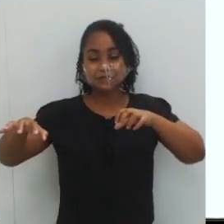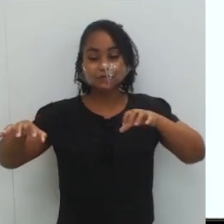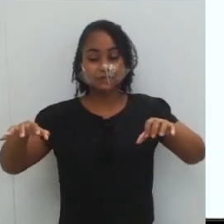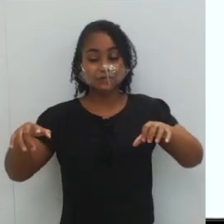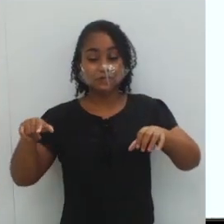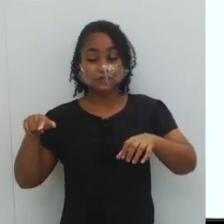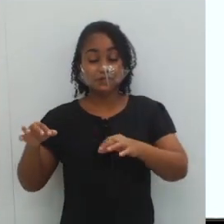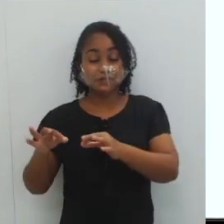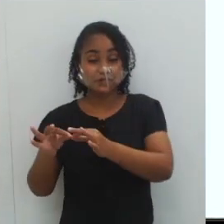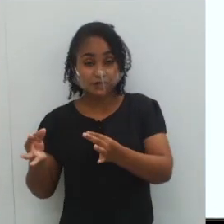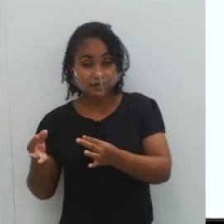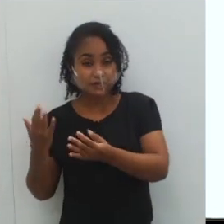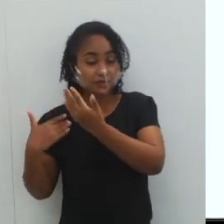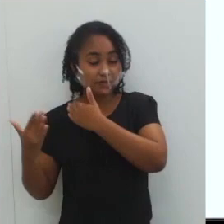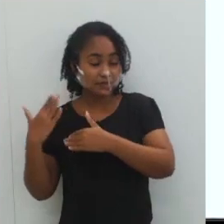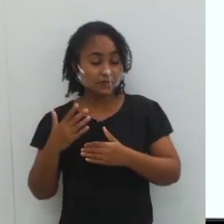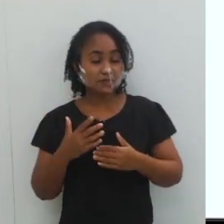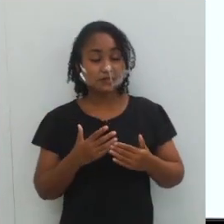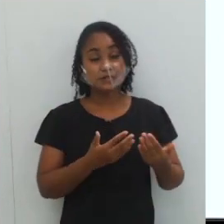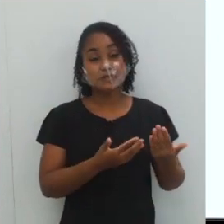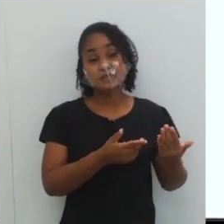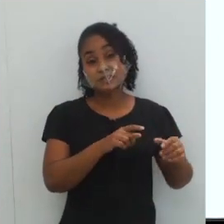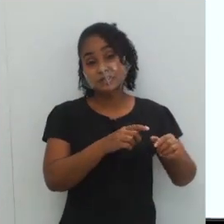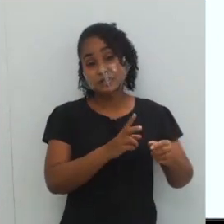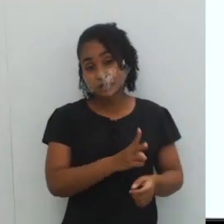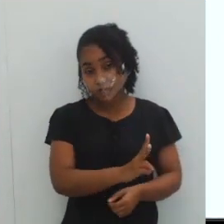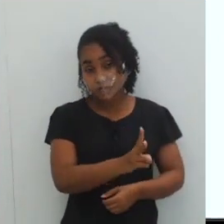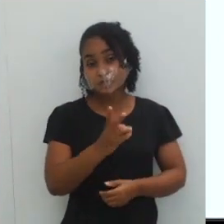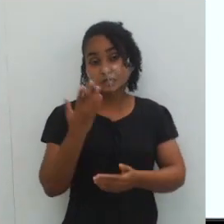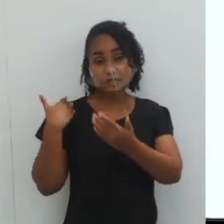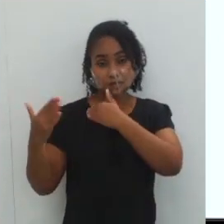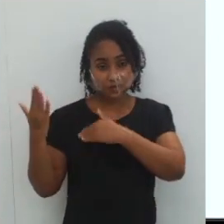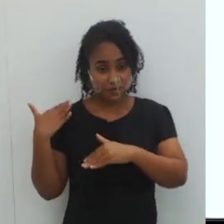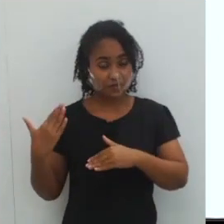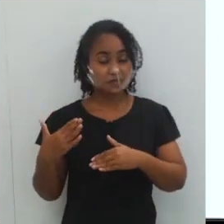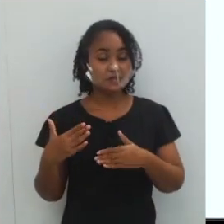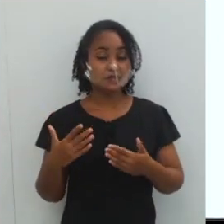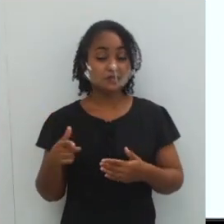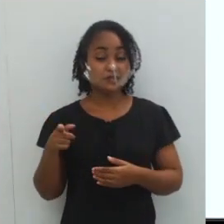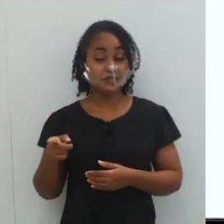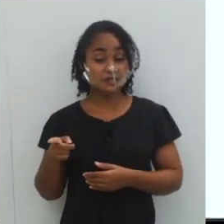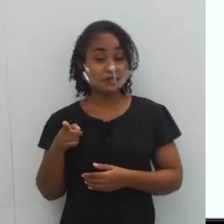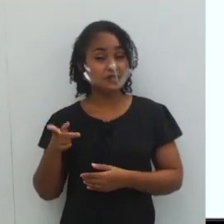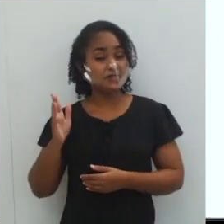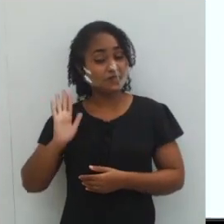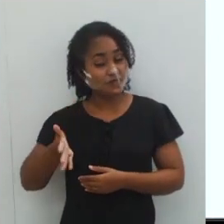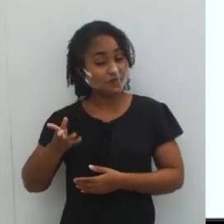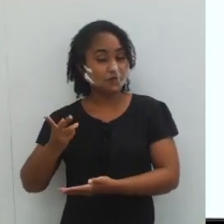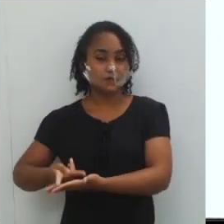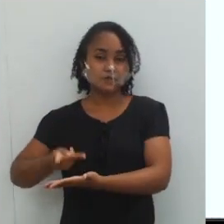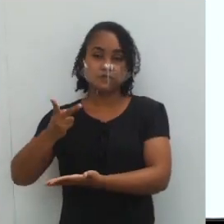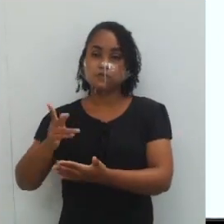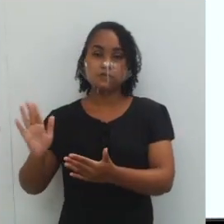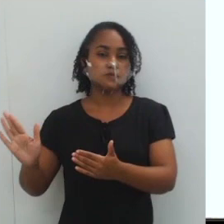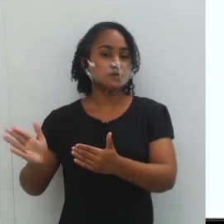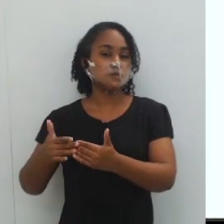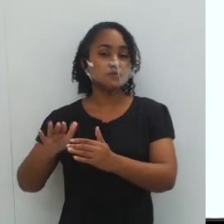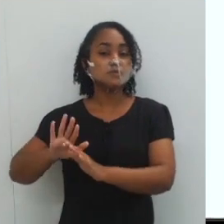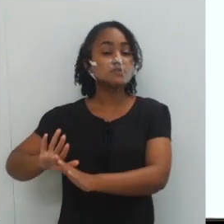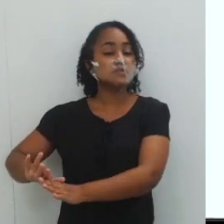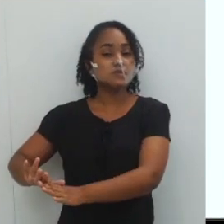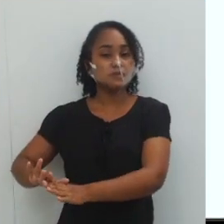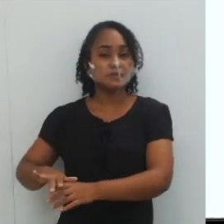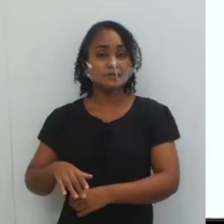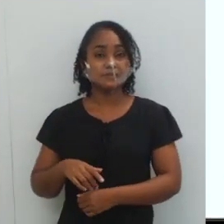diferença entre o Simple Past e o Past Continuous. No Simple Past, uma coisa já ocorreu e ela